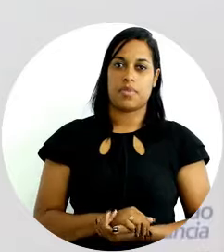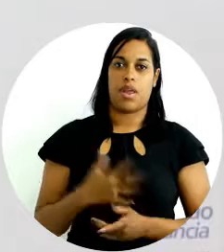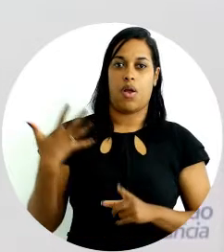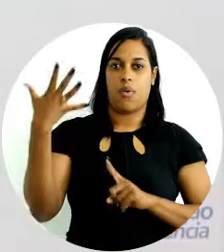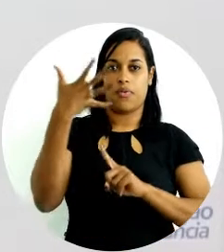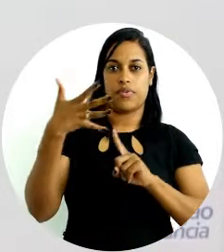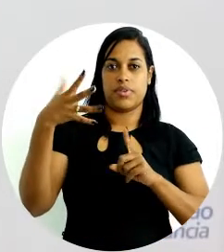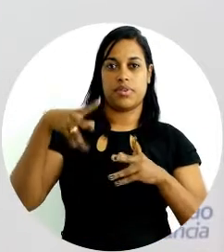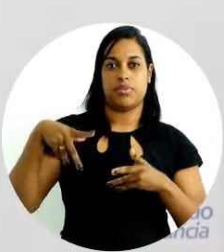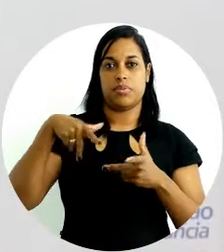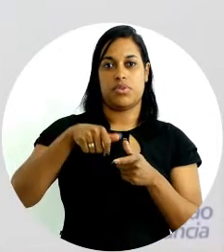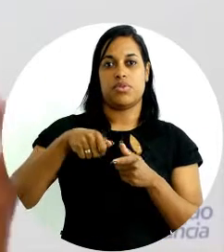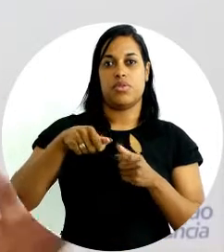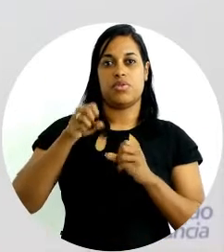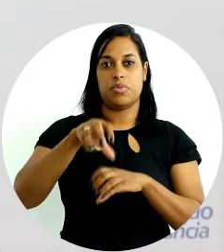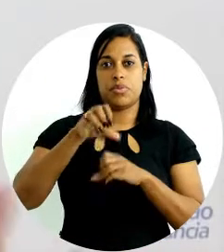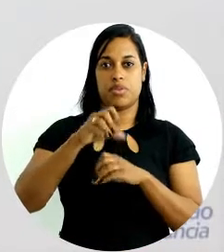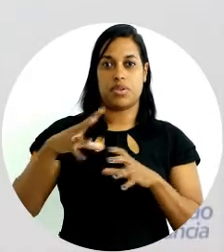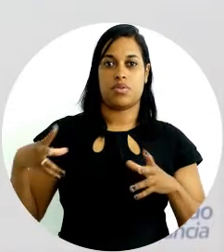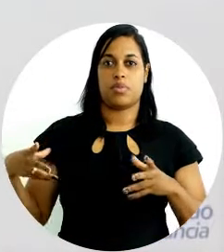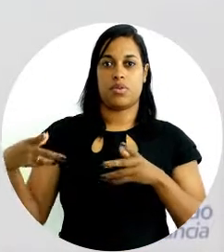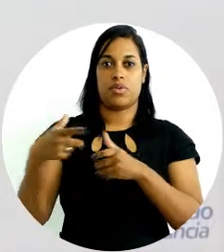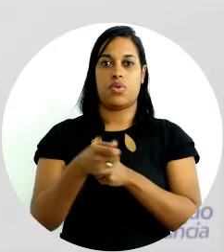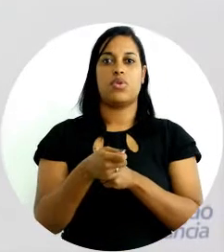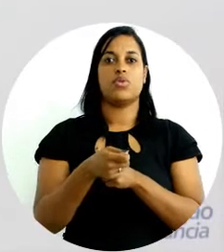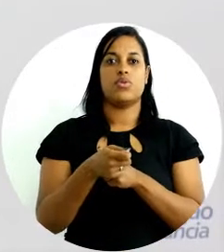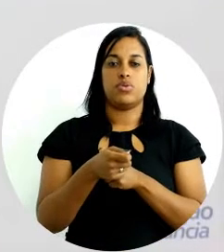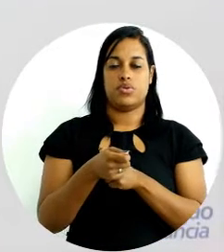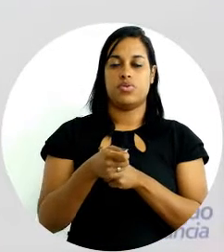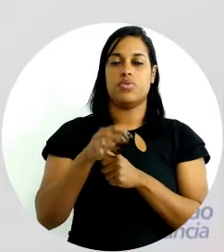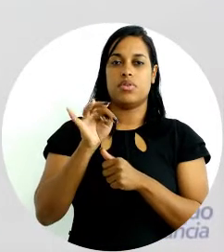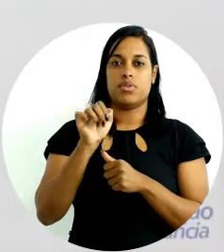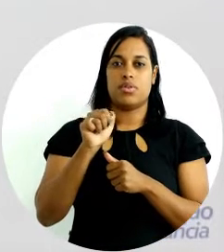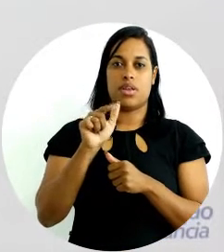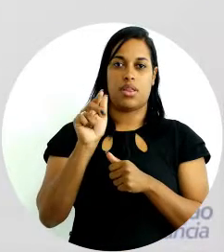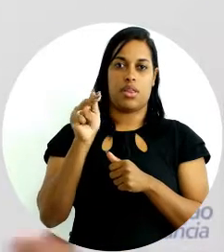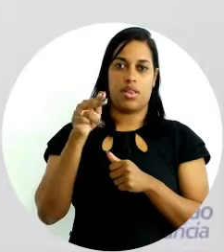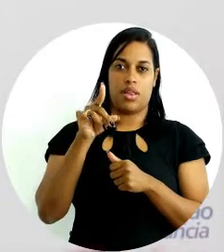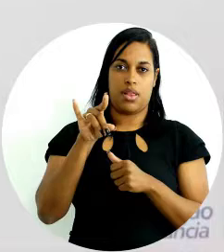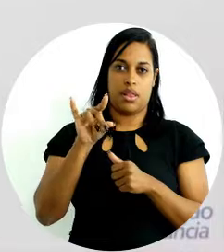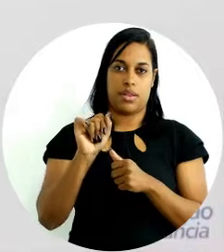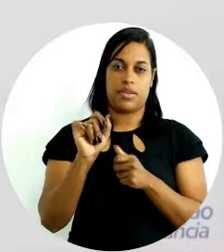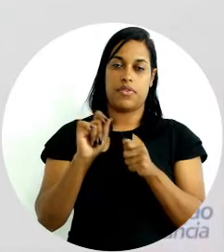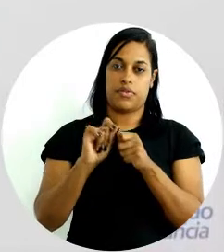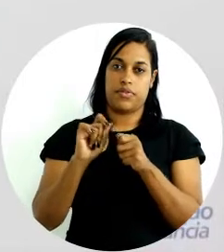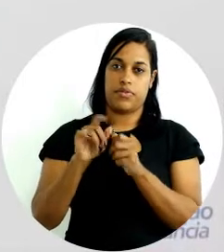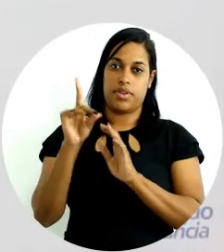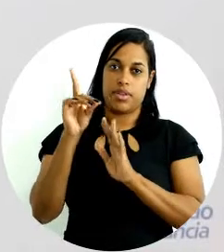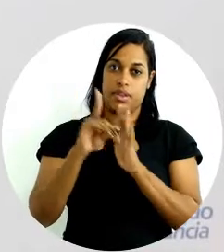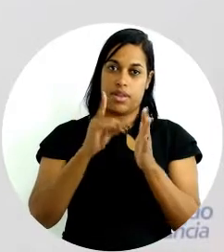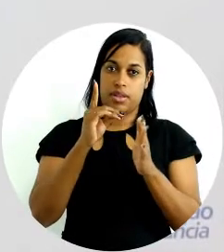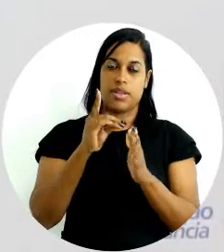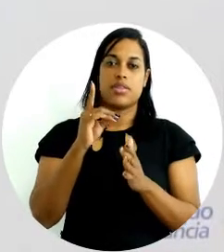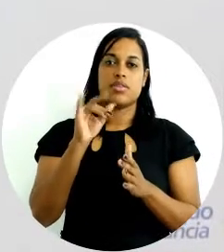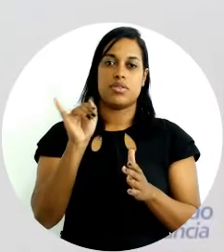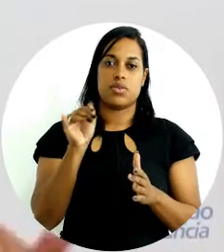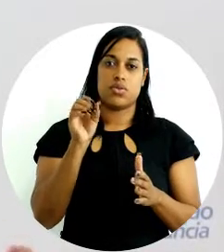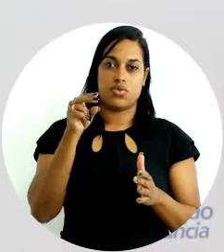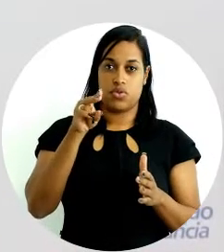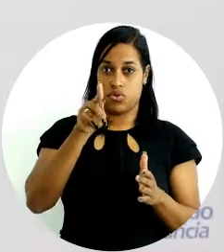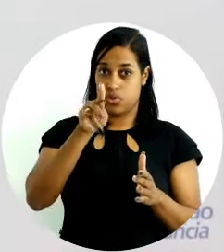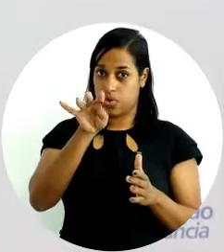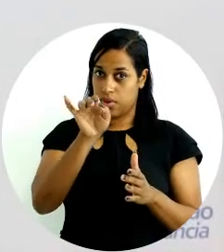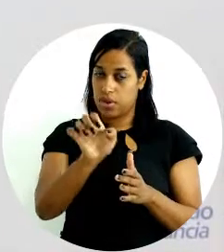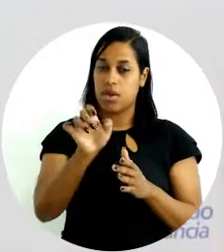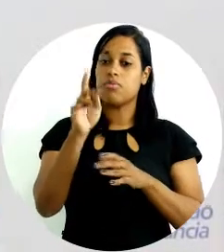da Conferência Mundial sobre Educação para Todos em Jontier, na Tailândia, no qual foi elaborada a Declaração de Jontier, em